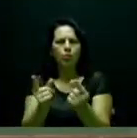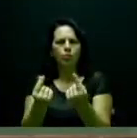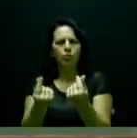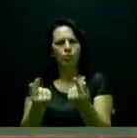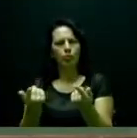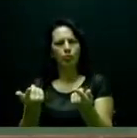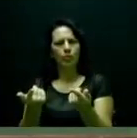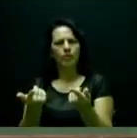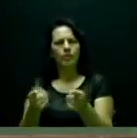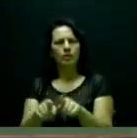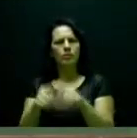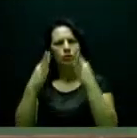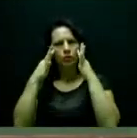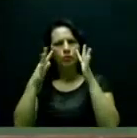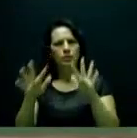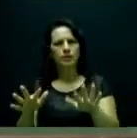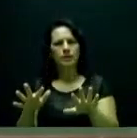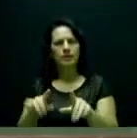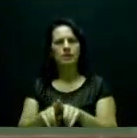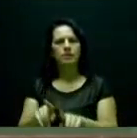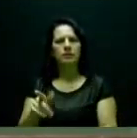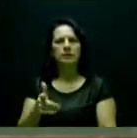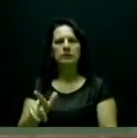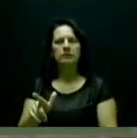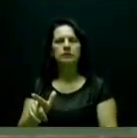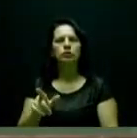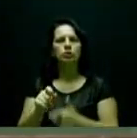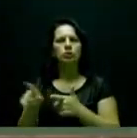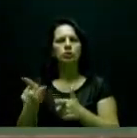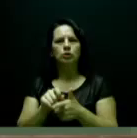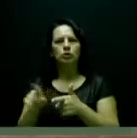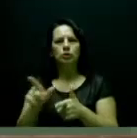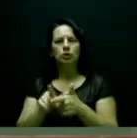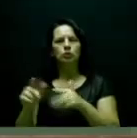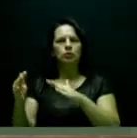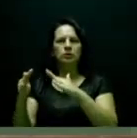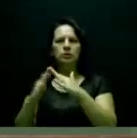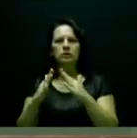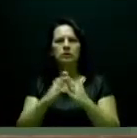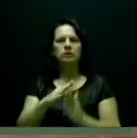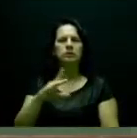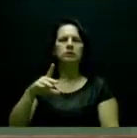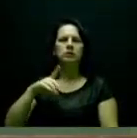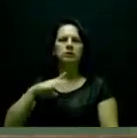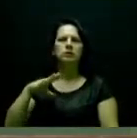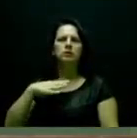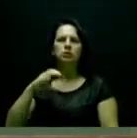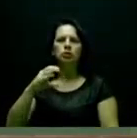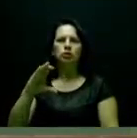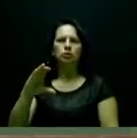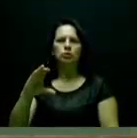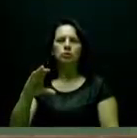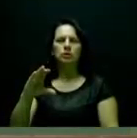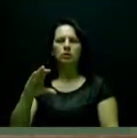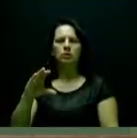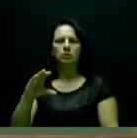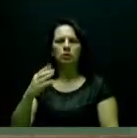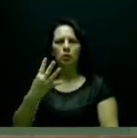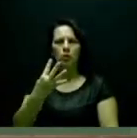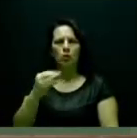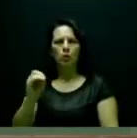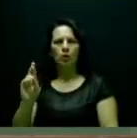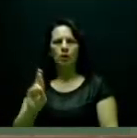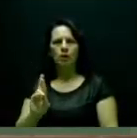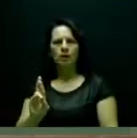nós, vereadores, chamamos a atenção que não se aluga casa no município de Cubatão com R$ 400. Então, cabe aqui